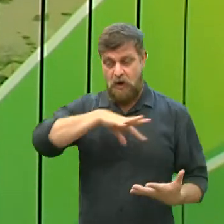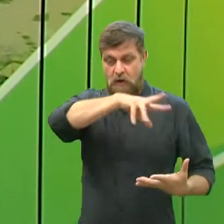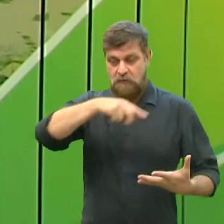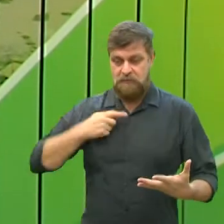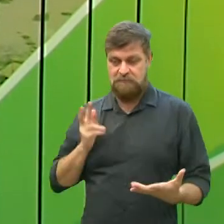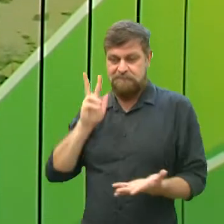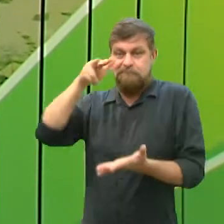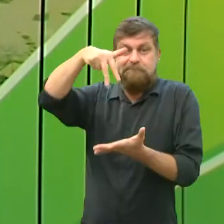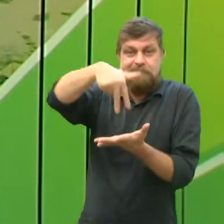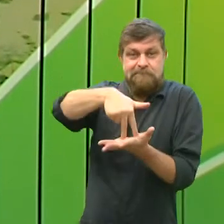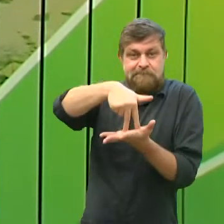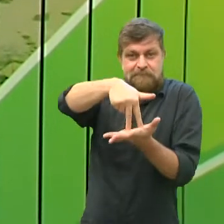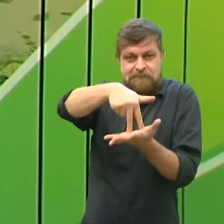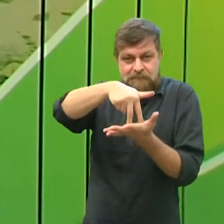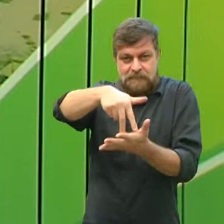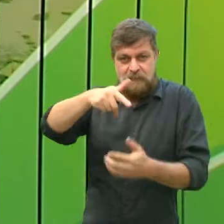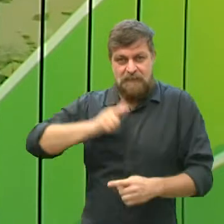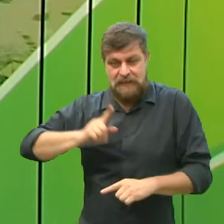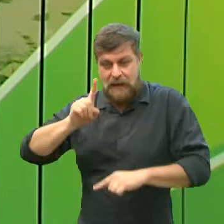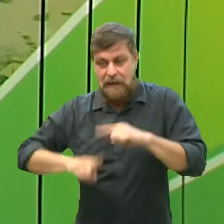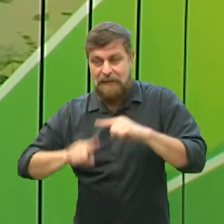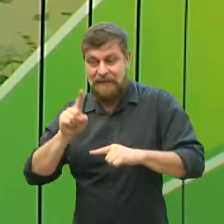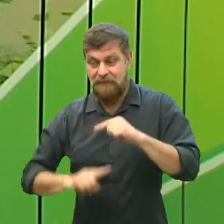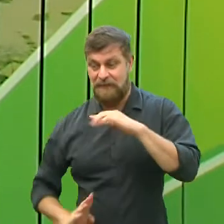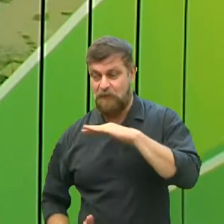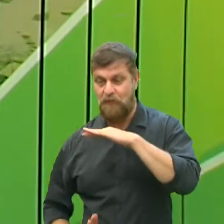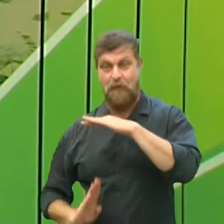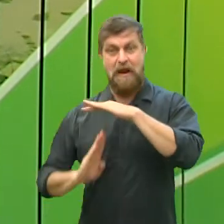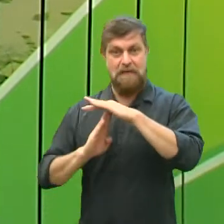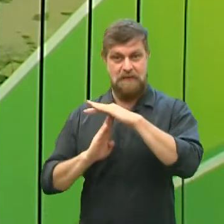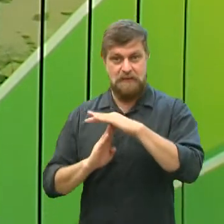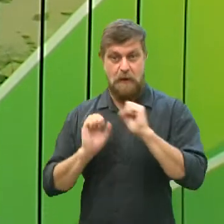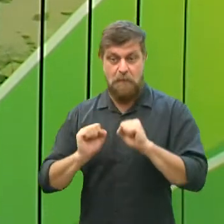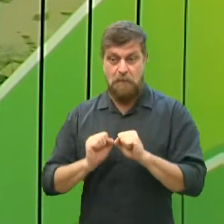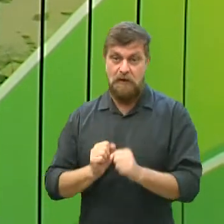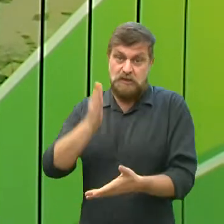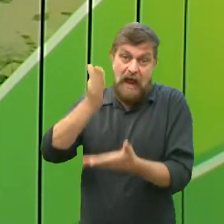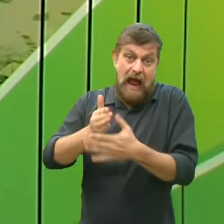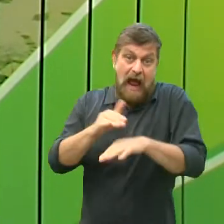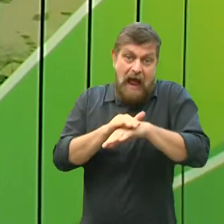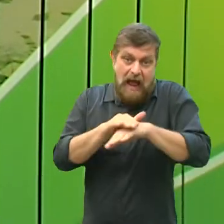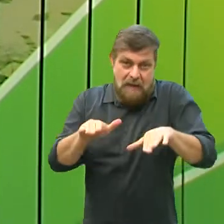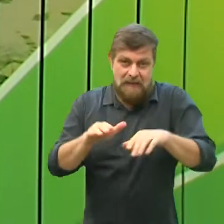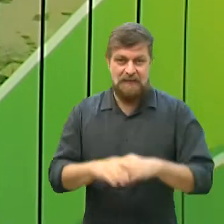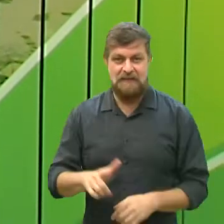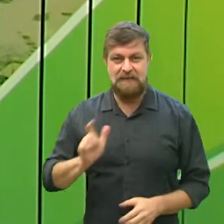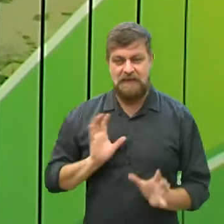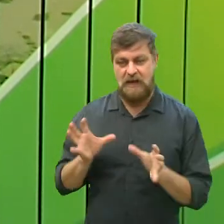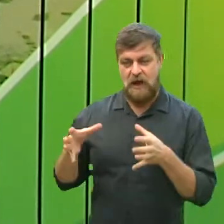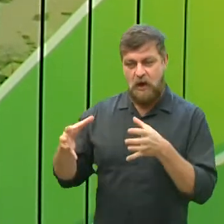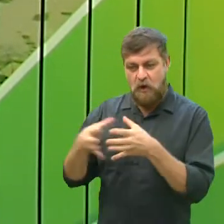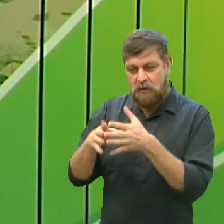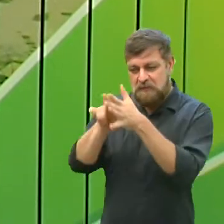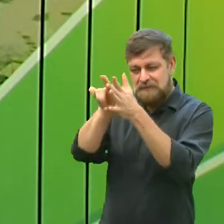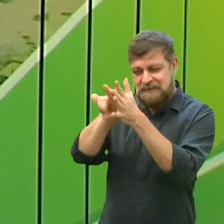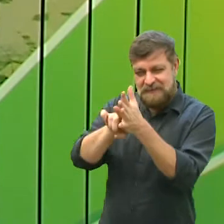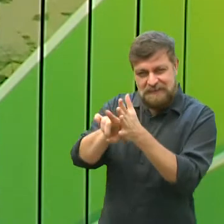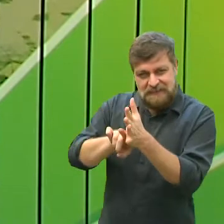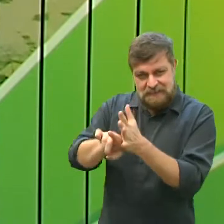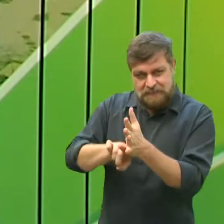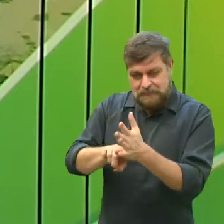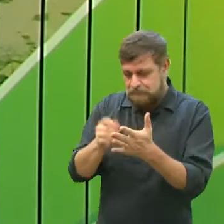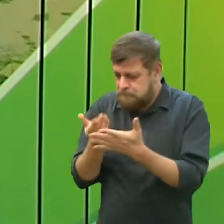né? Esse mundo de recursos finitos e esgotáveis que está em jogo. E um grupo de autores e pesquisadores